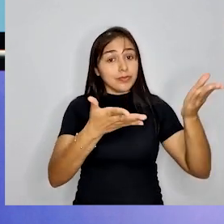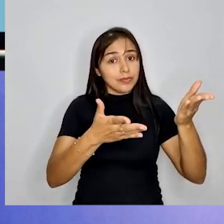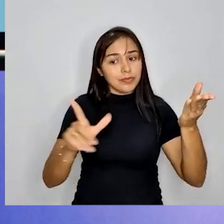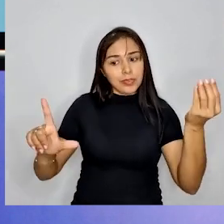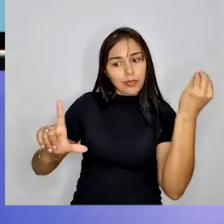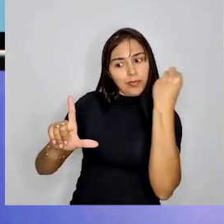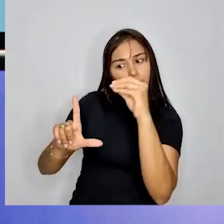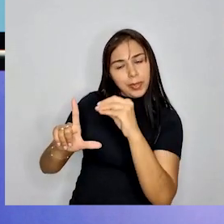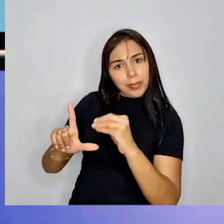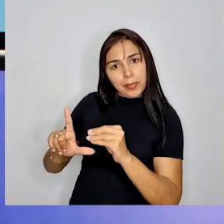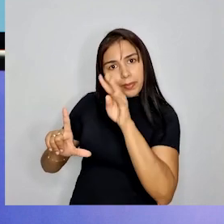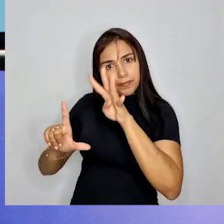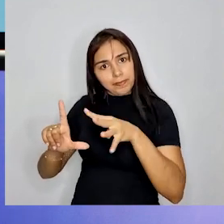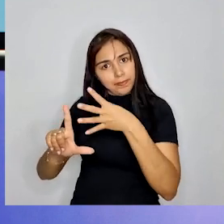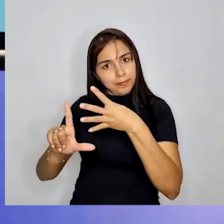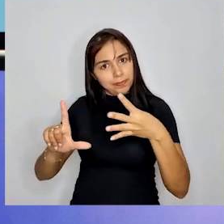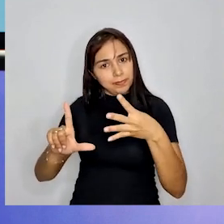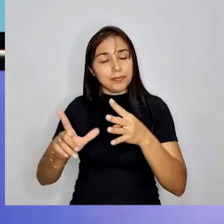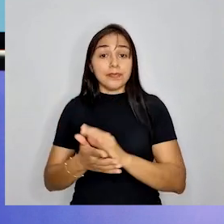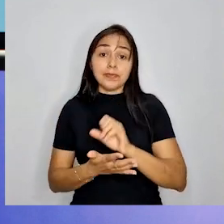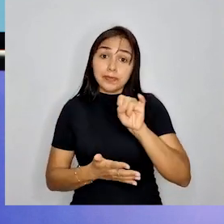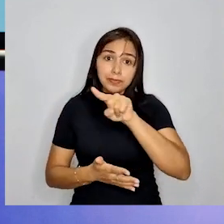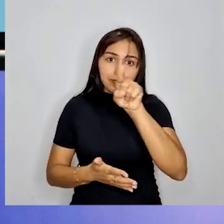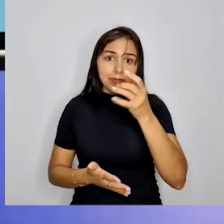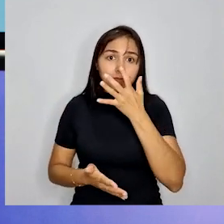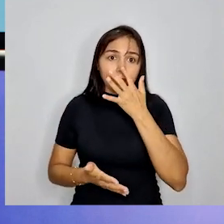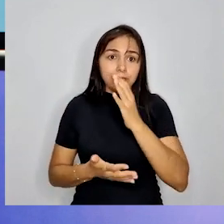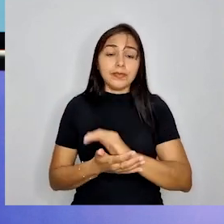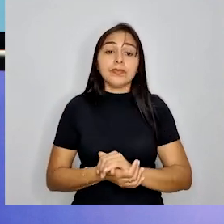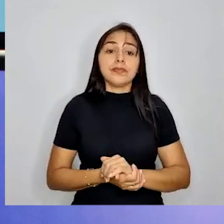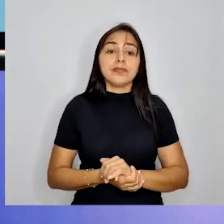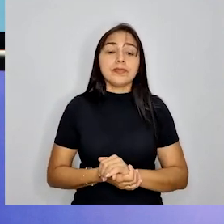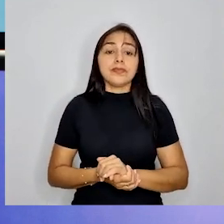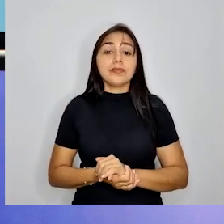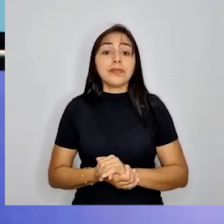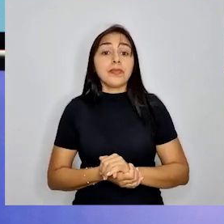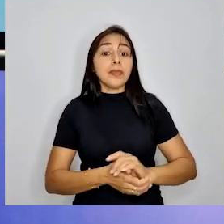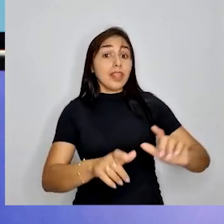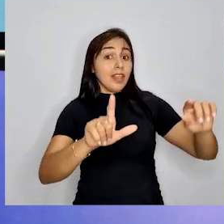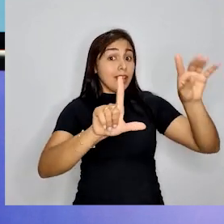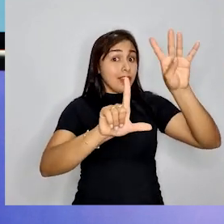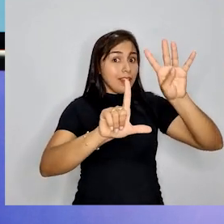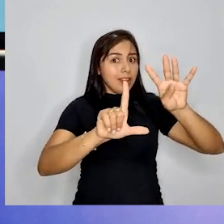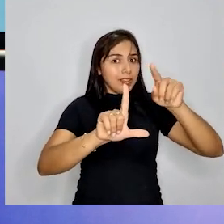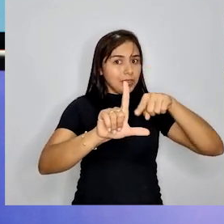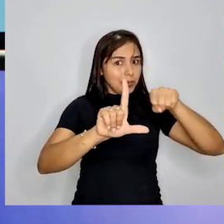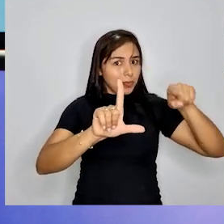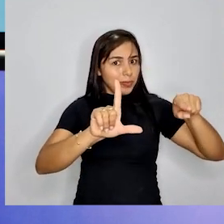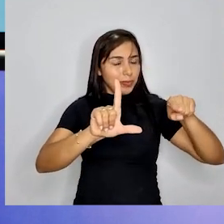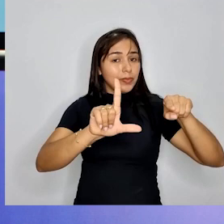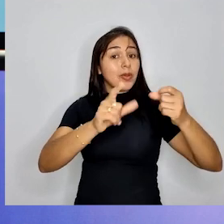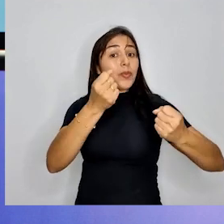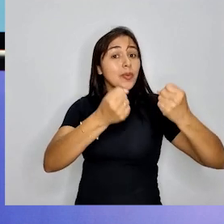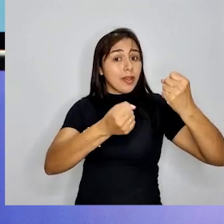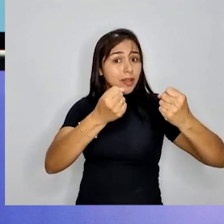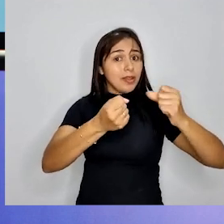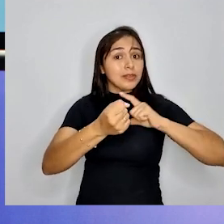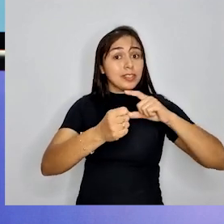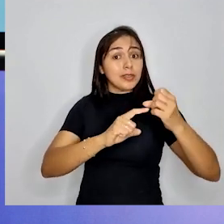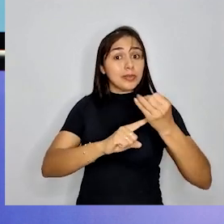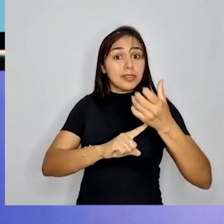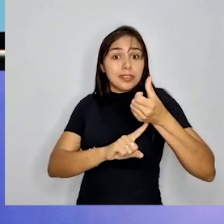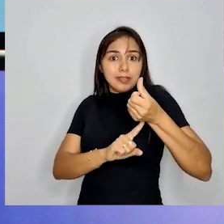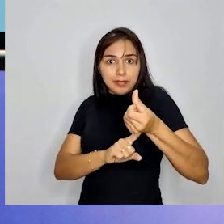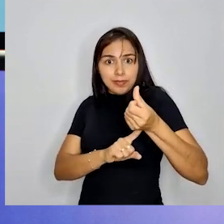Se você olhar carro temos aqui 6 então ó 6 para carro